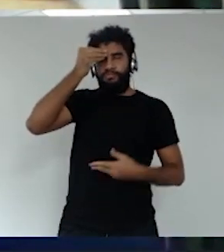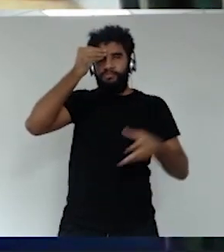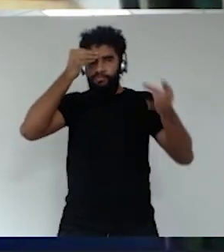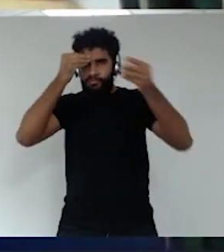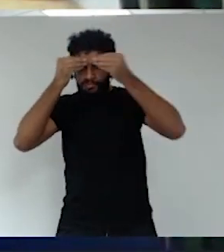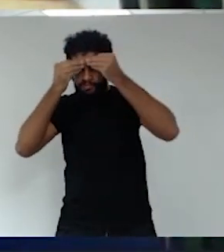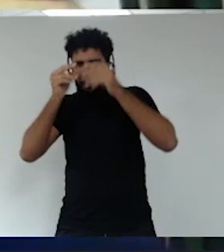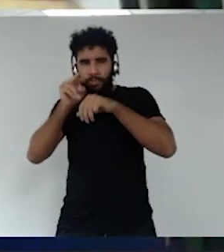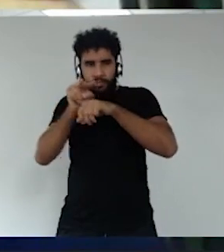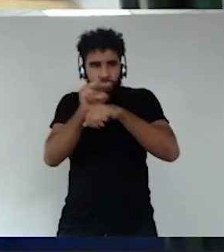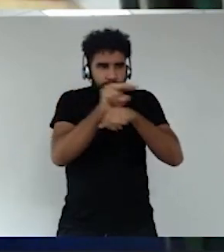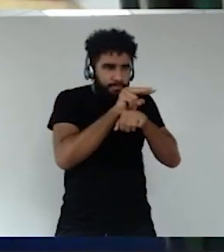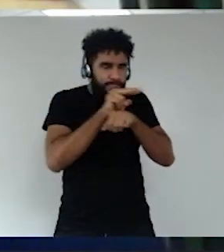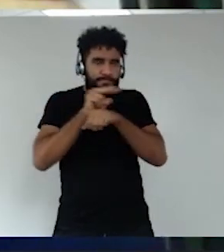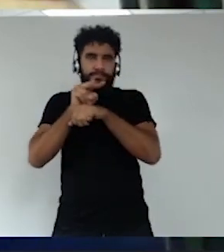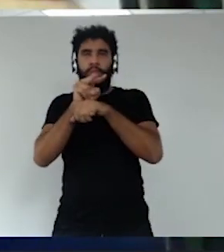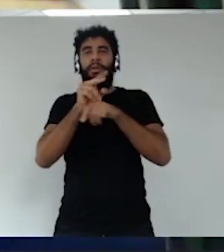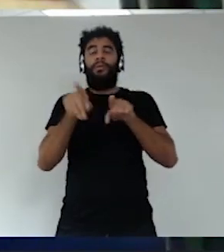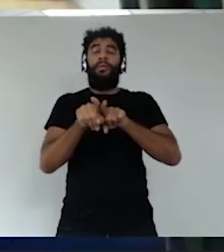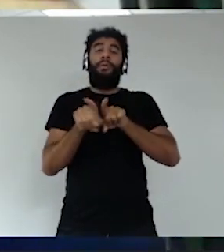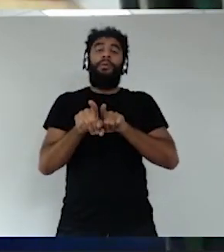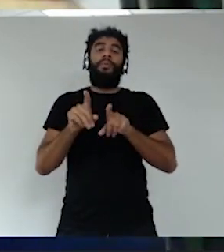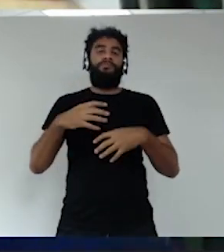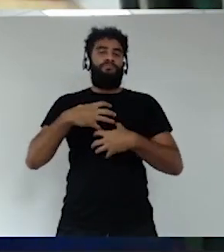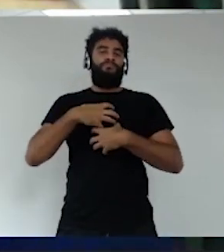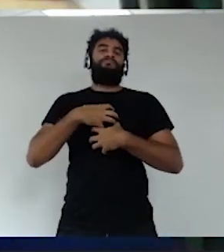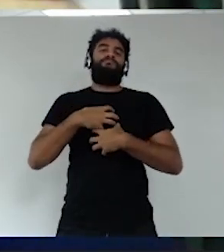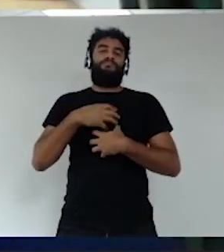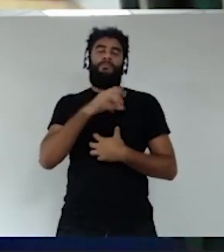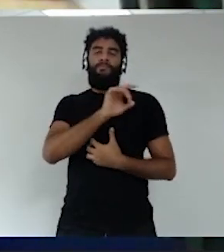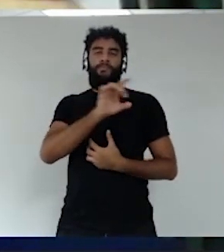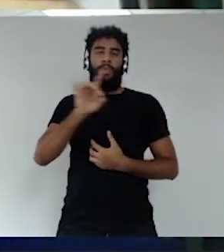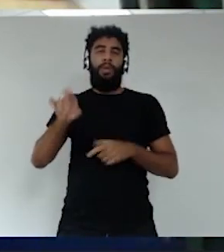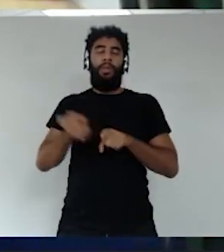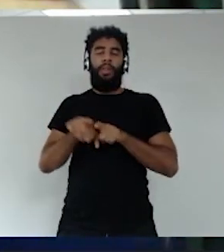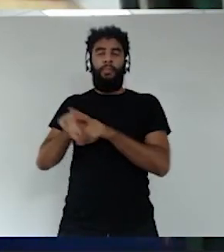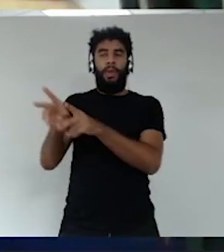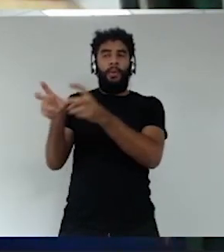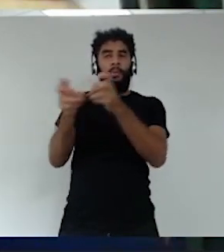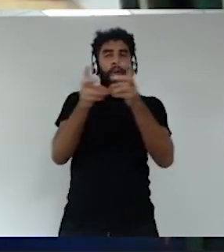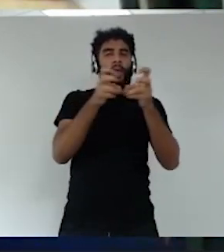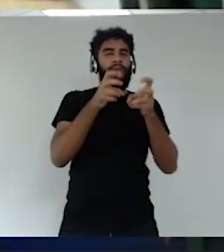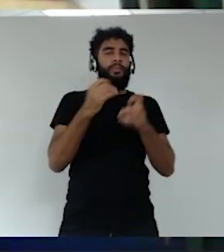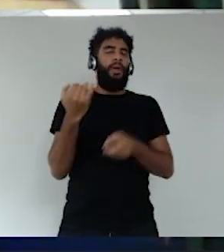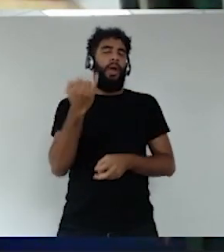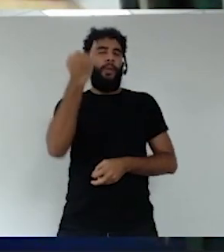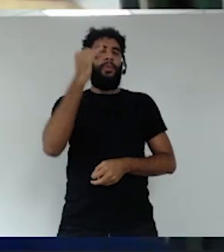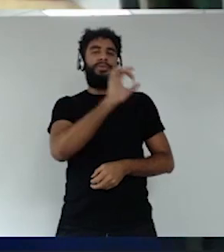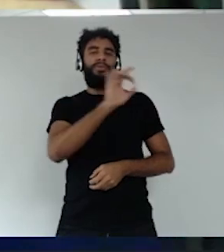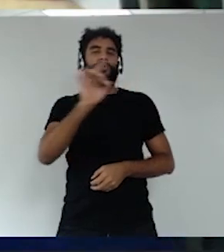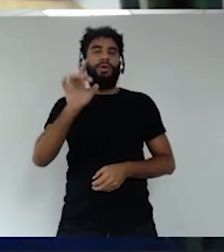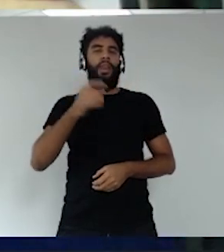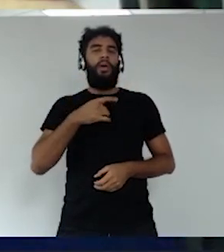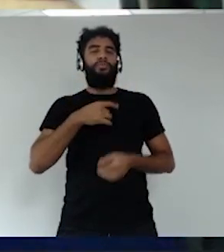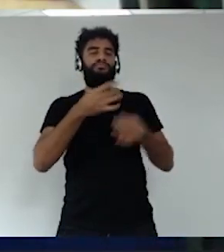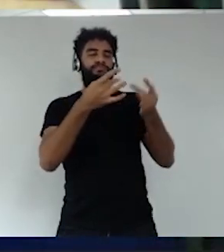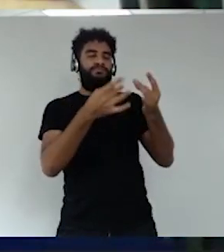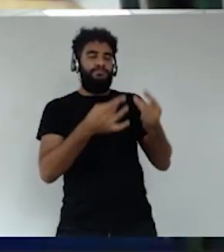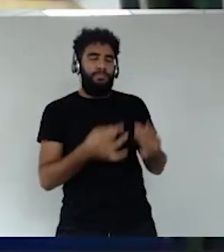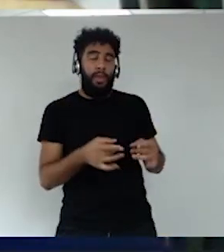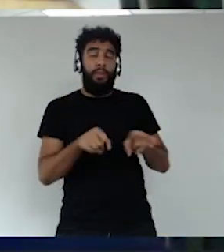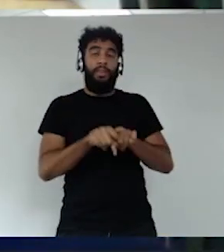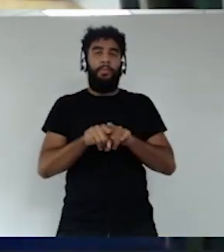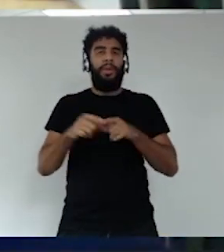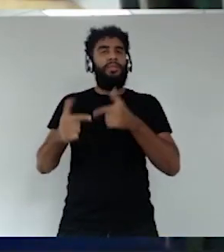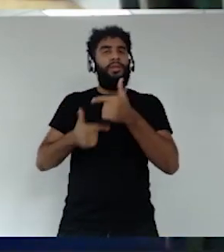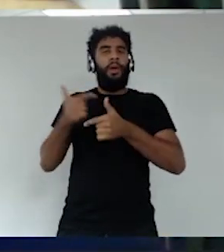sabem observar, que validam os sentimentos, que reconhecem a importância do outro também falar e que trabalha dentro